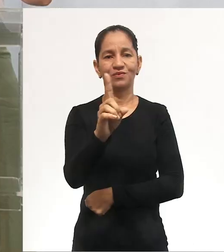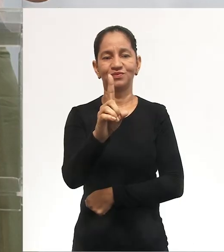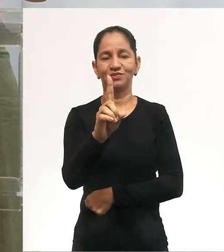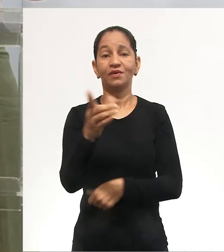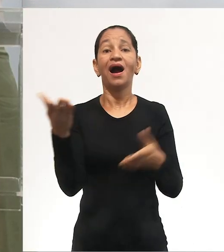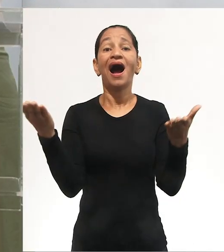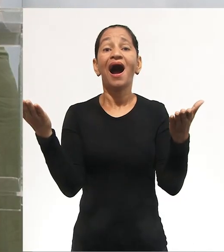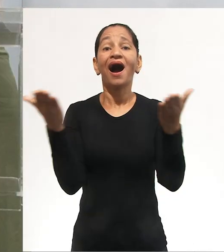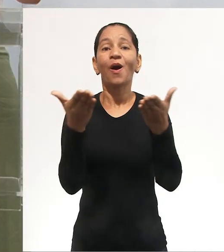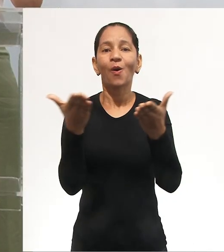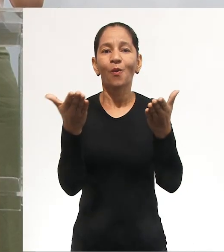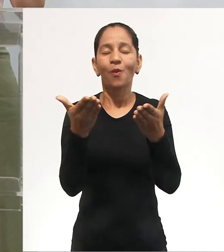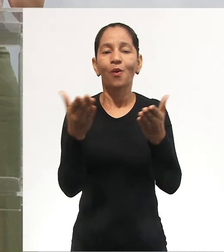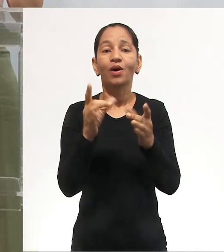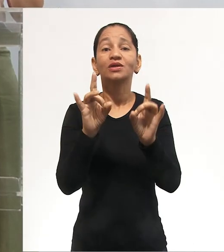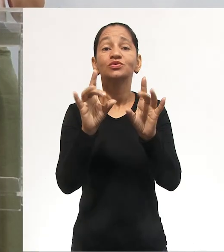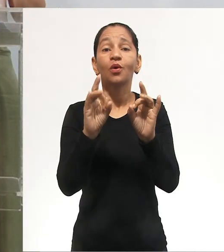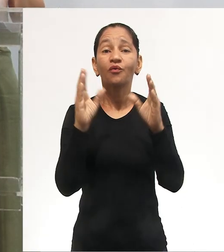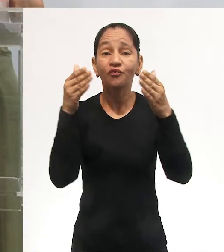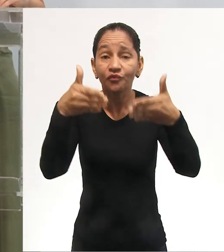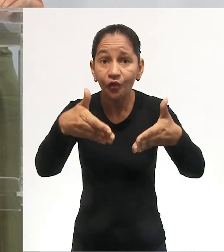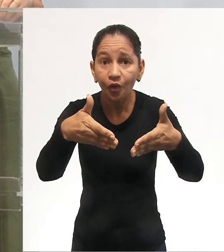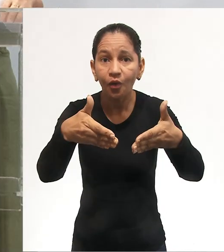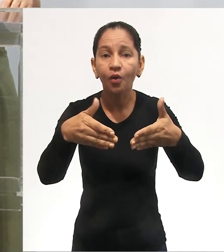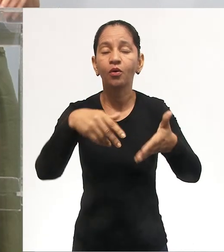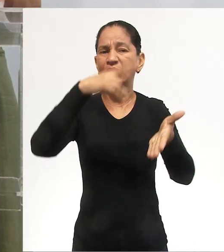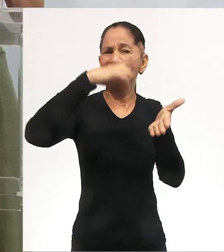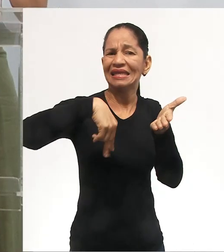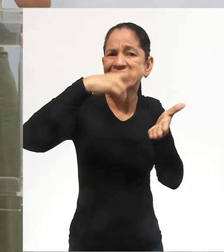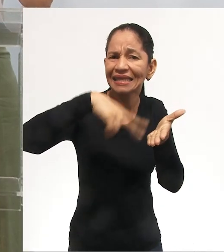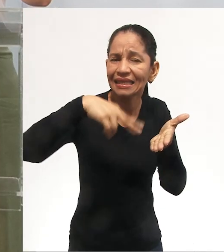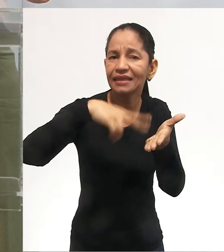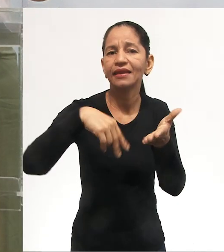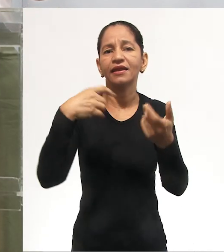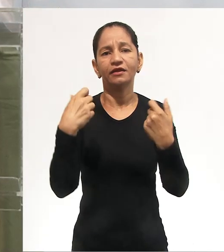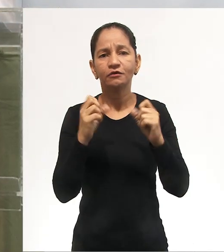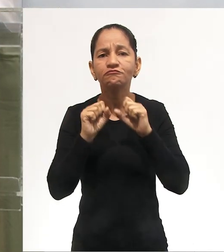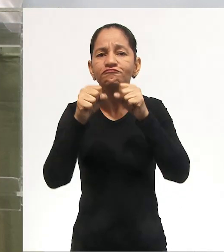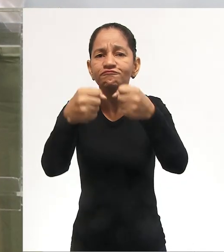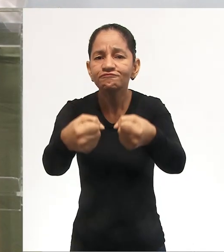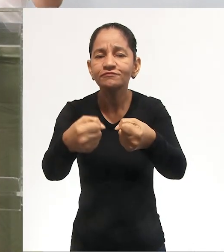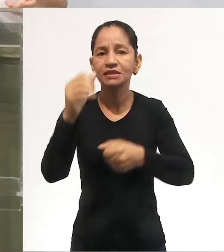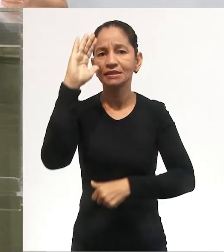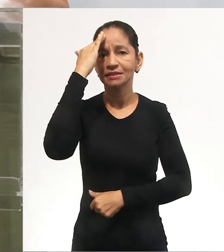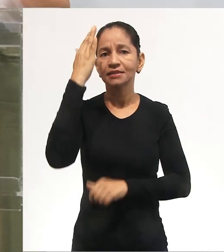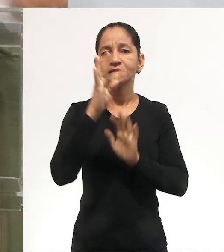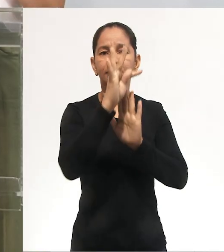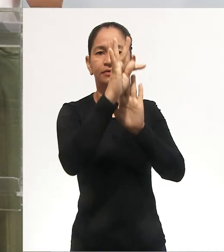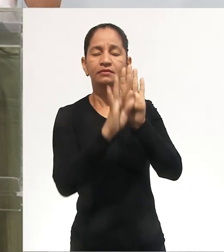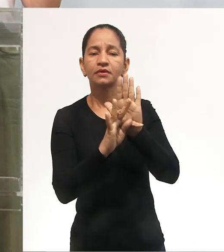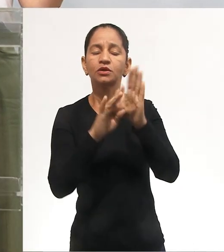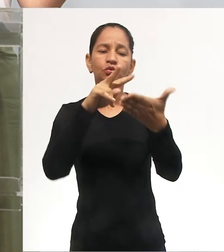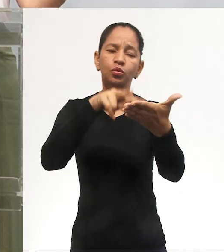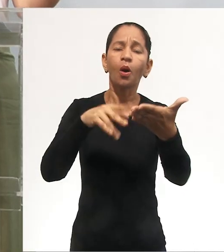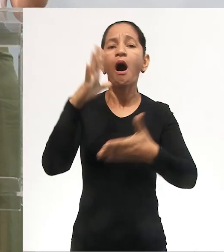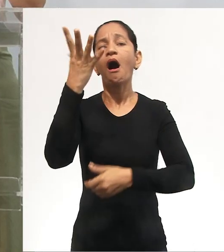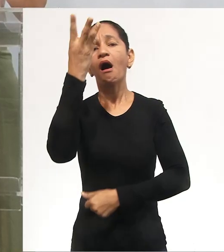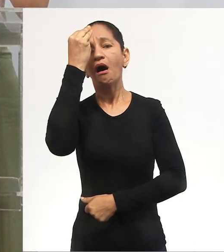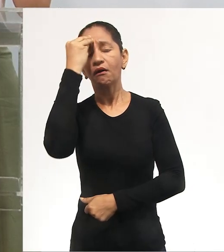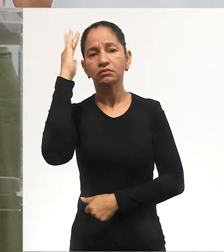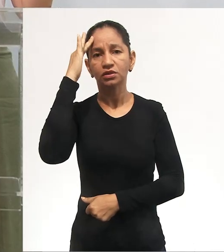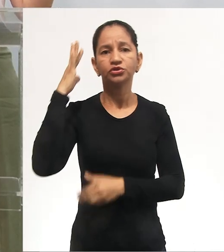alunos, mas esse não é o foco principal. A gente tem que trabalhar a leitura, temos que trabalhar a interpretação textual, né? Então, existe